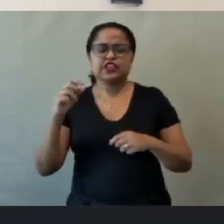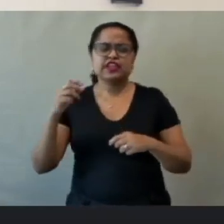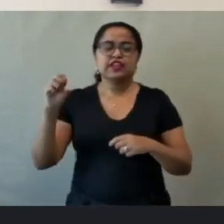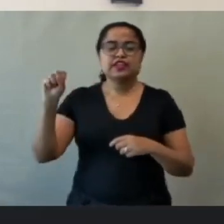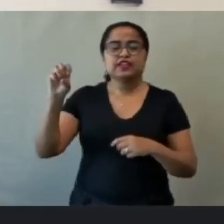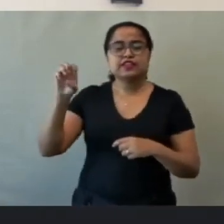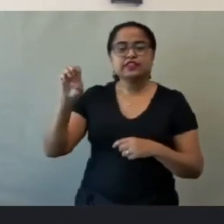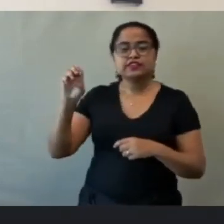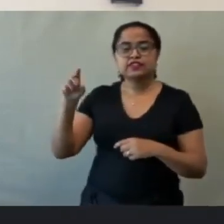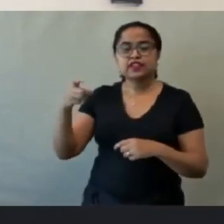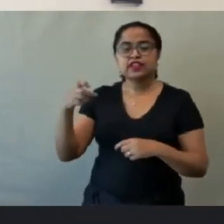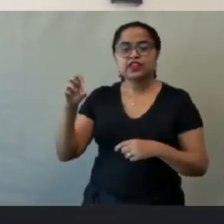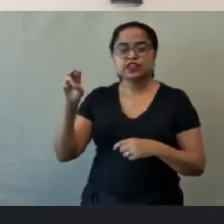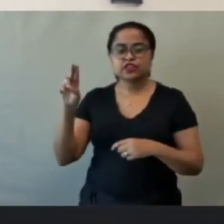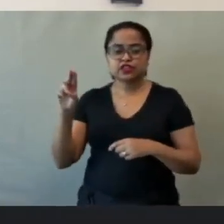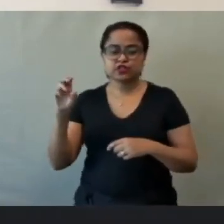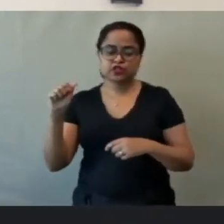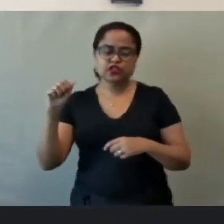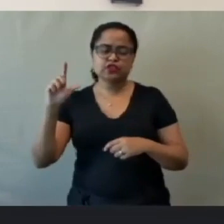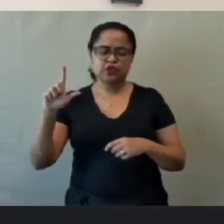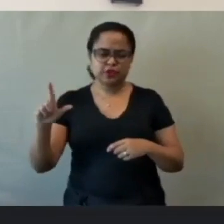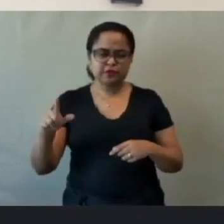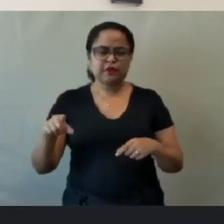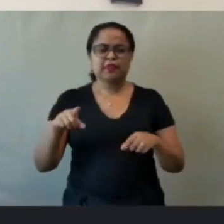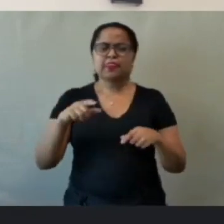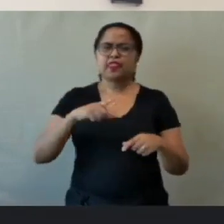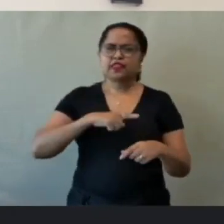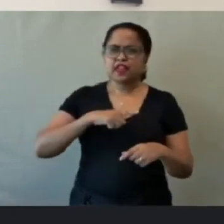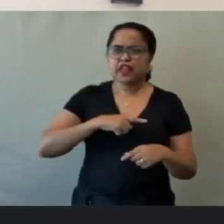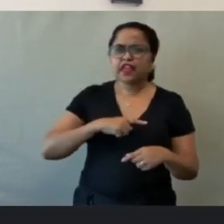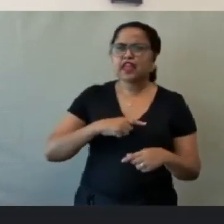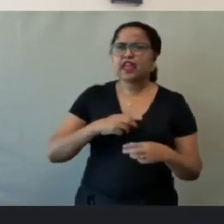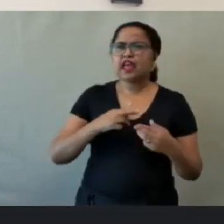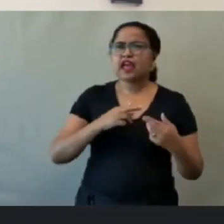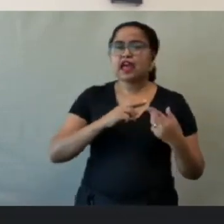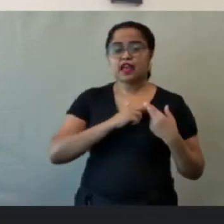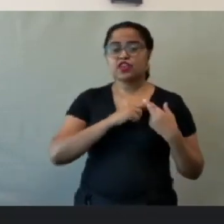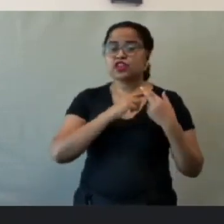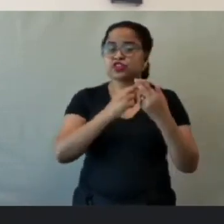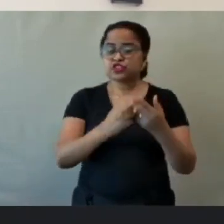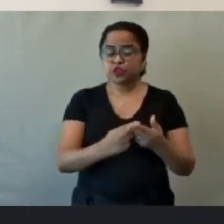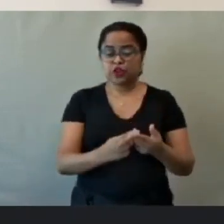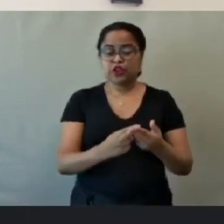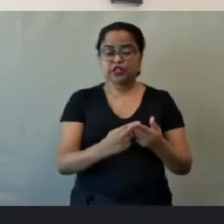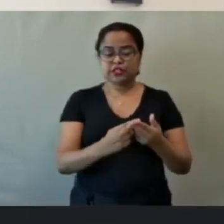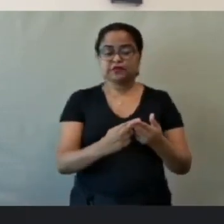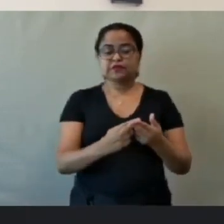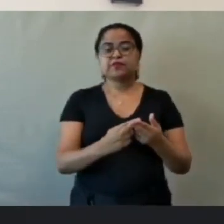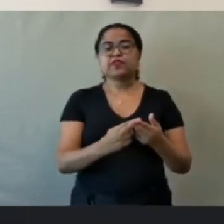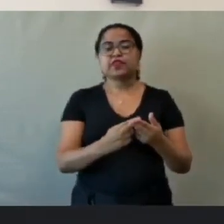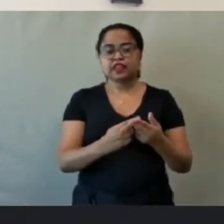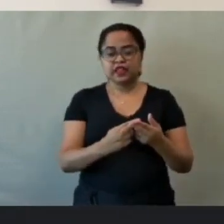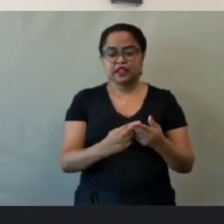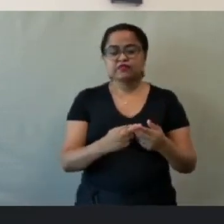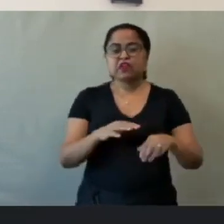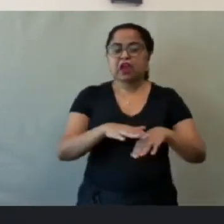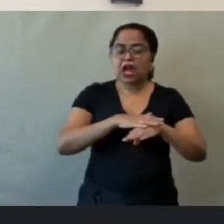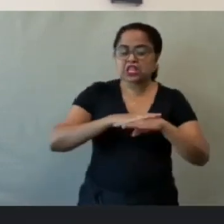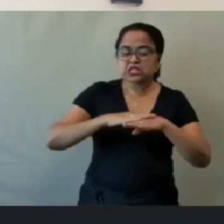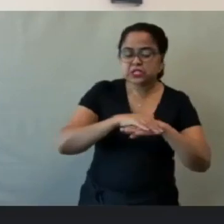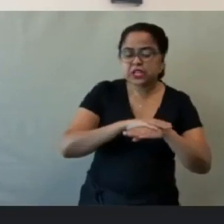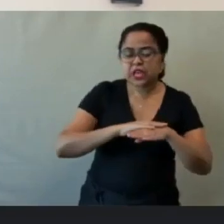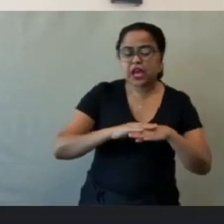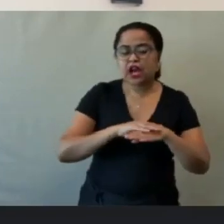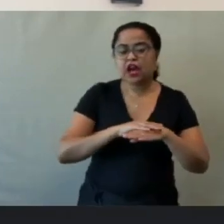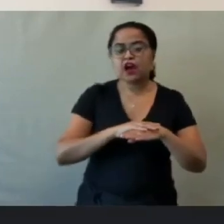importantíssima. Mas nós precisamos de entender que nós temos a diversidade religiosa, nós temos a diversidade racial, nós temos uma